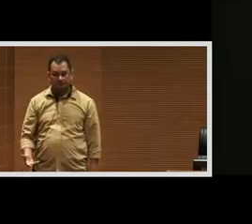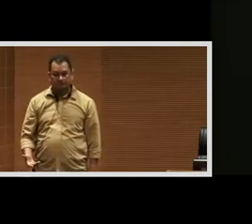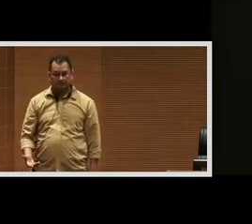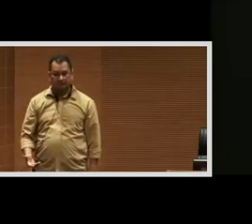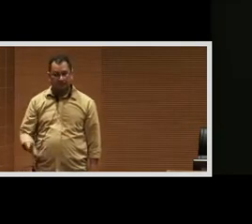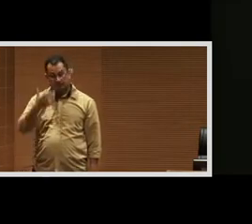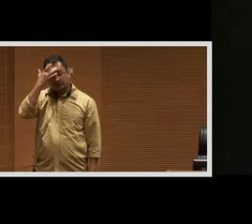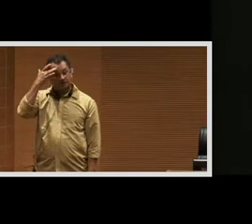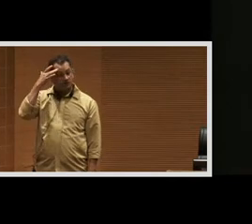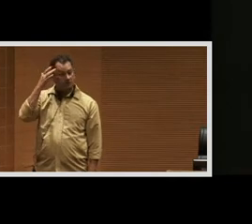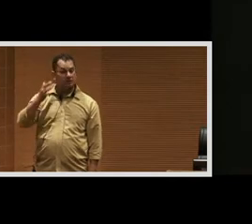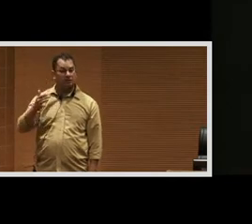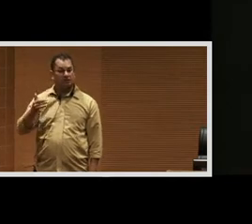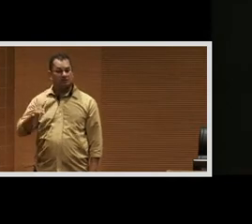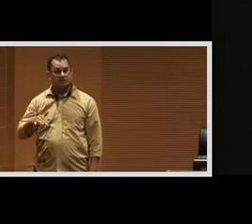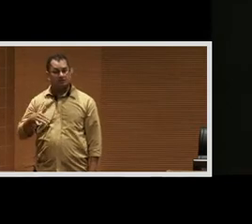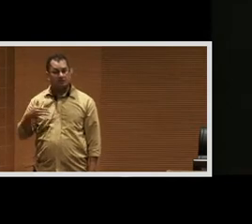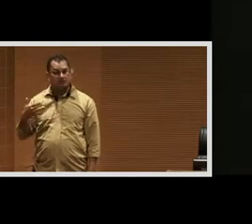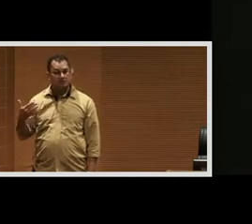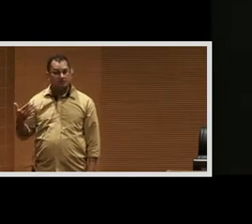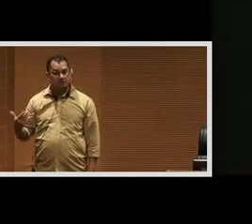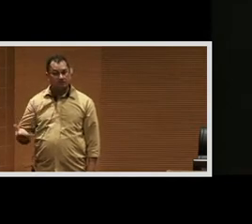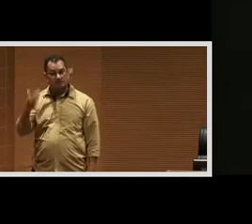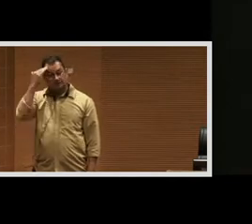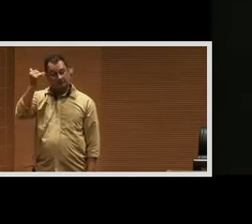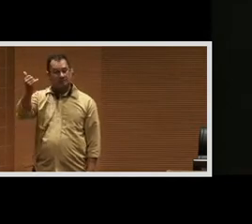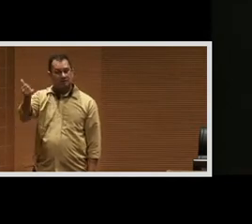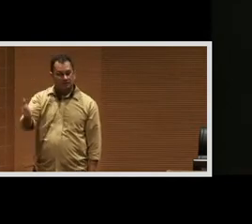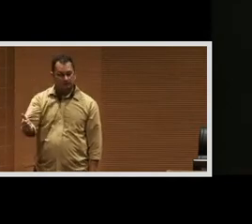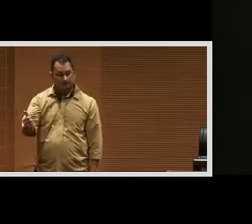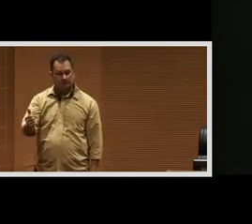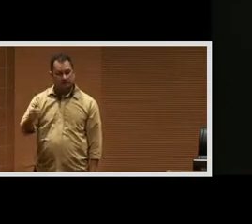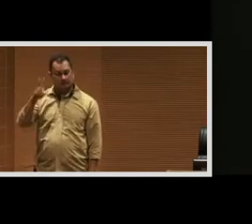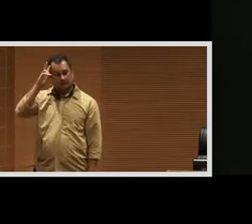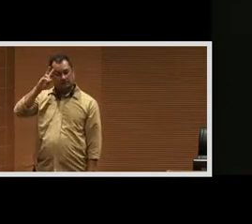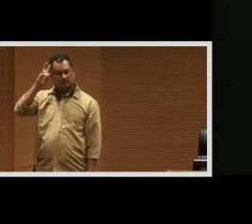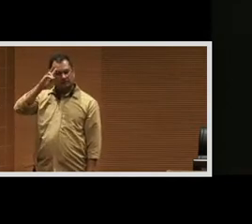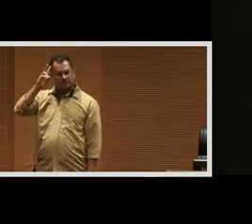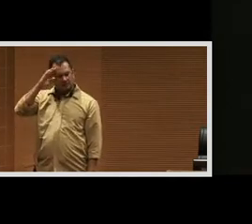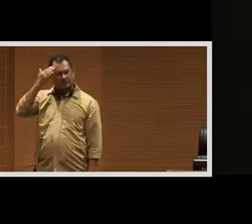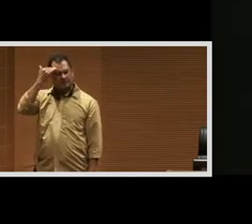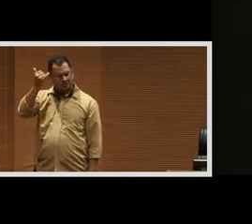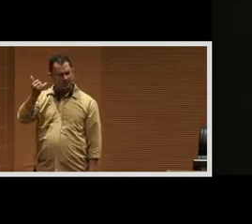por uma pessoa. Que, sabendo a história do Miguel, sabia,